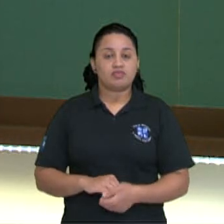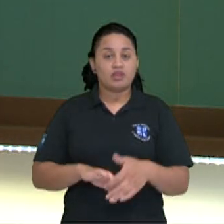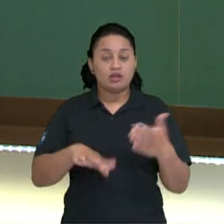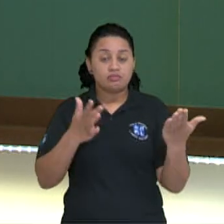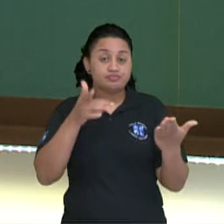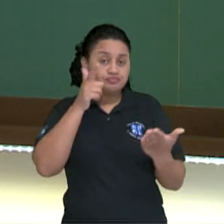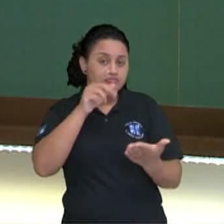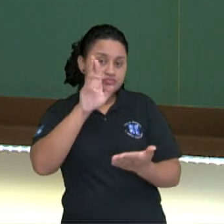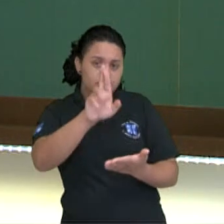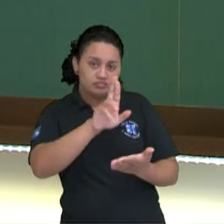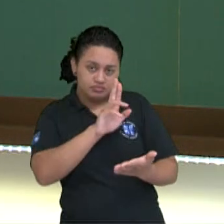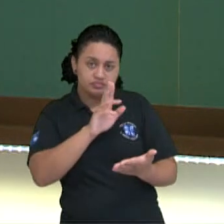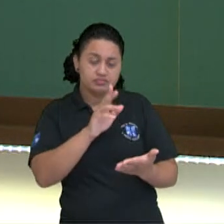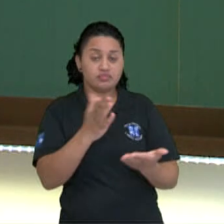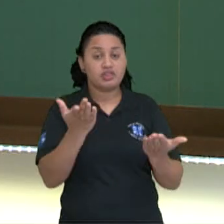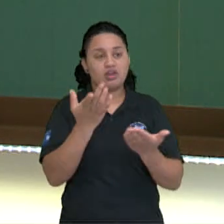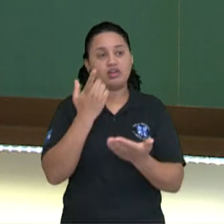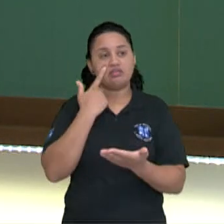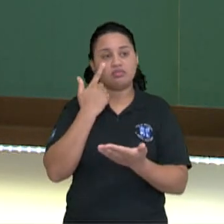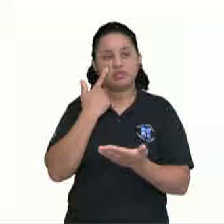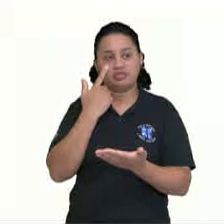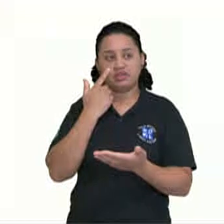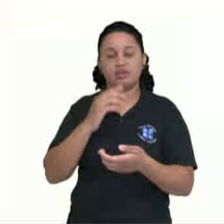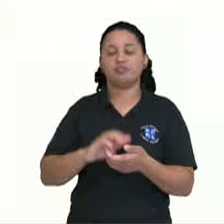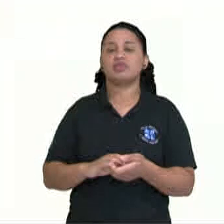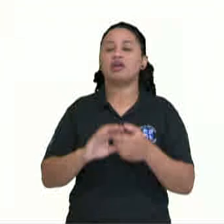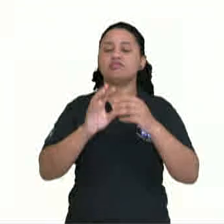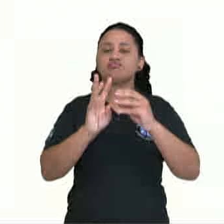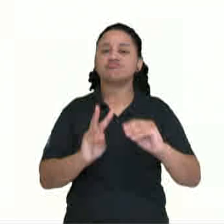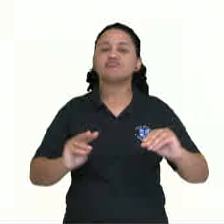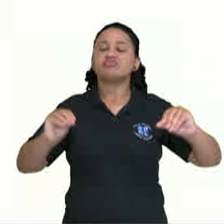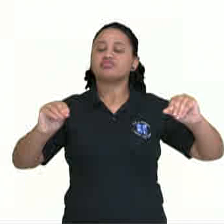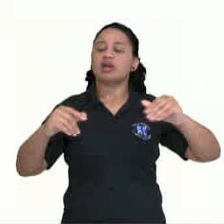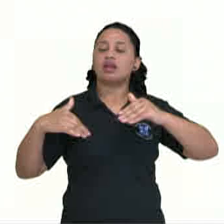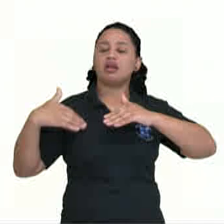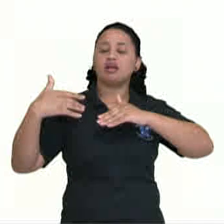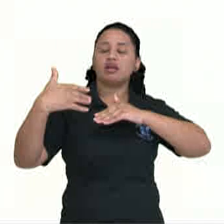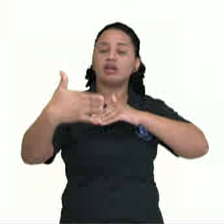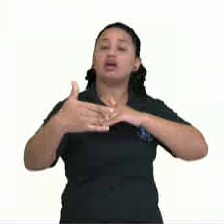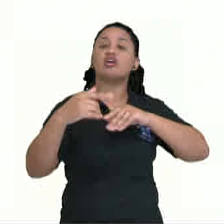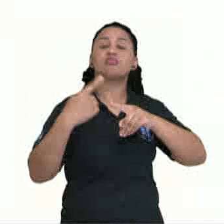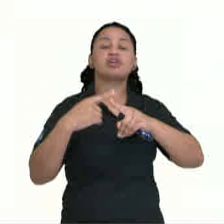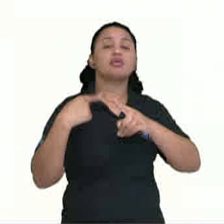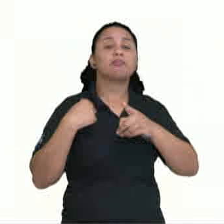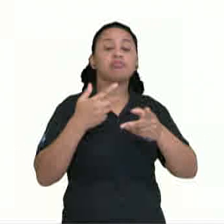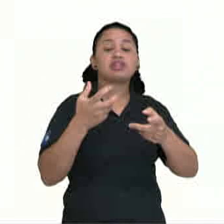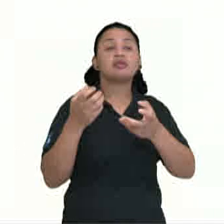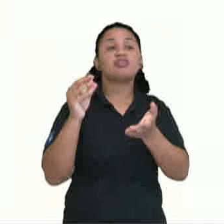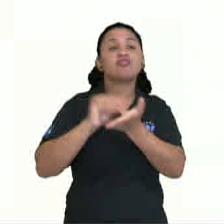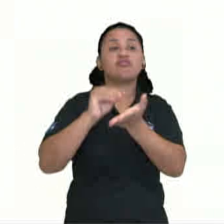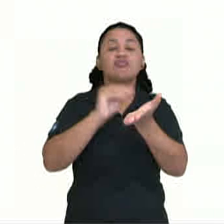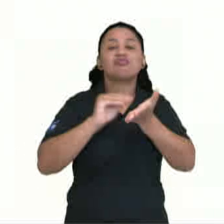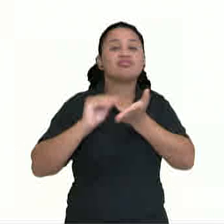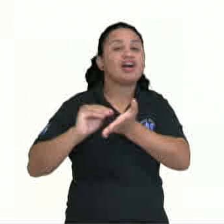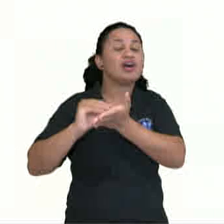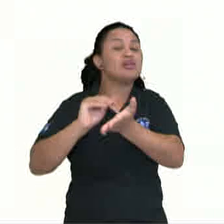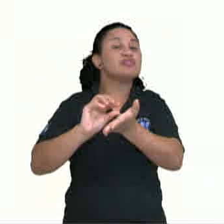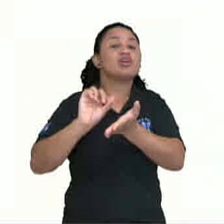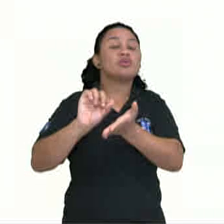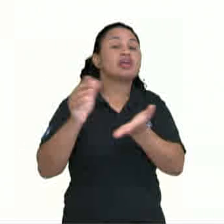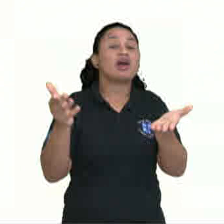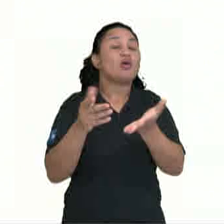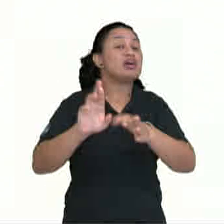Respondeu? Vamos ver então? A decadência de um ciclo é marcado pela ausência, por aquilo que não é mais